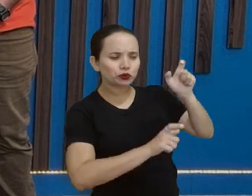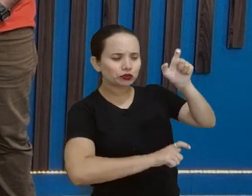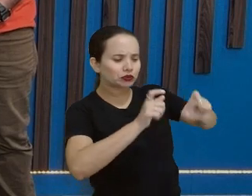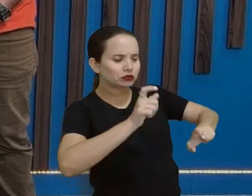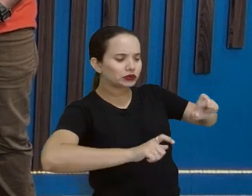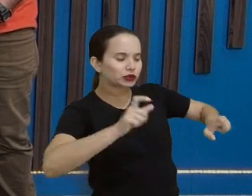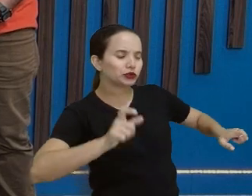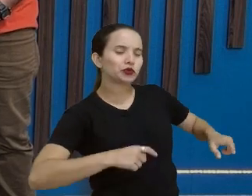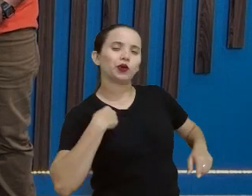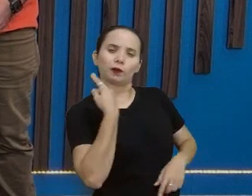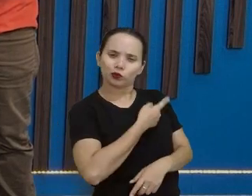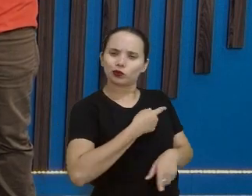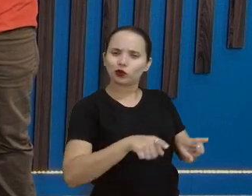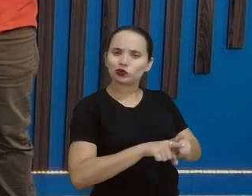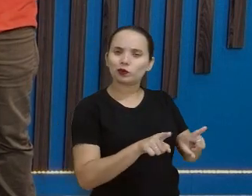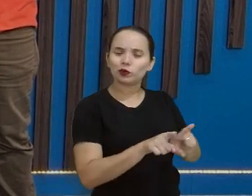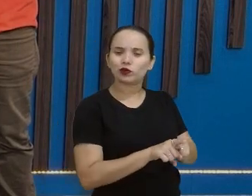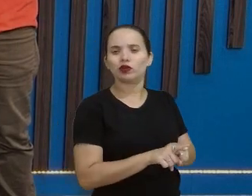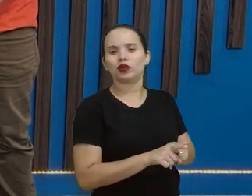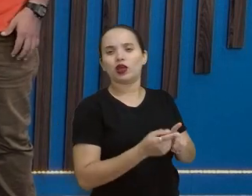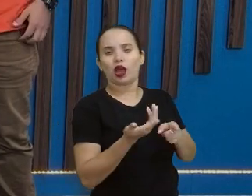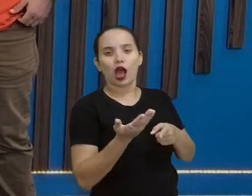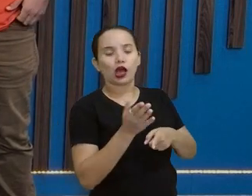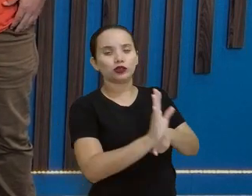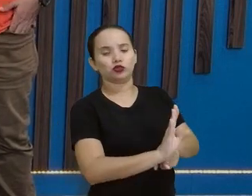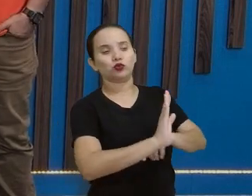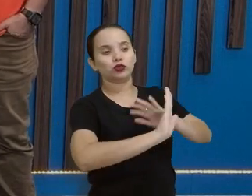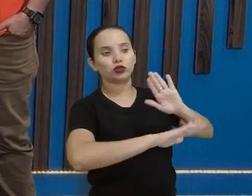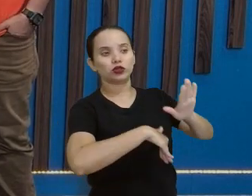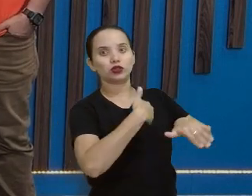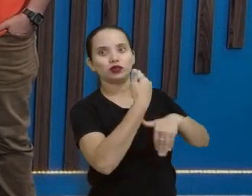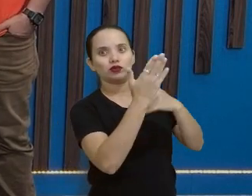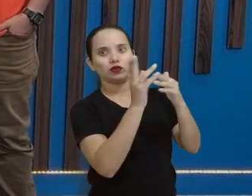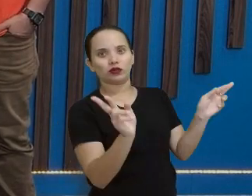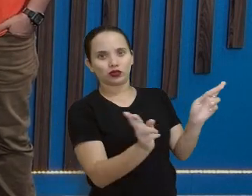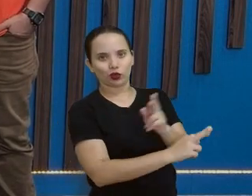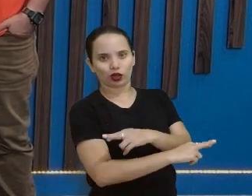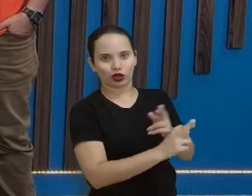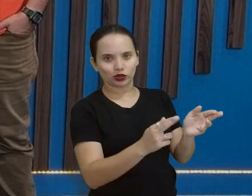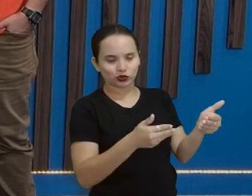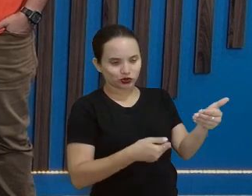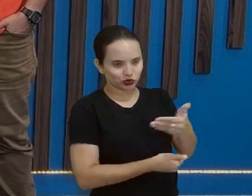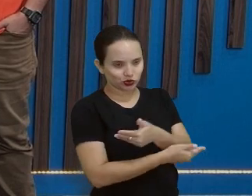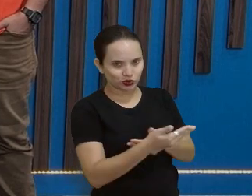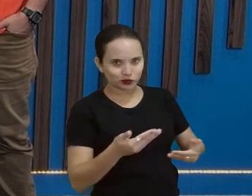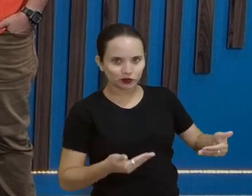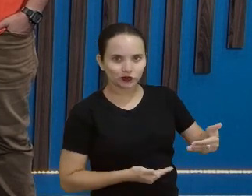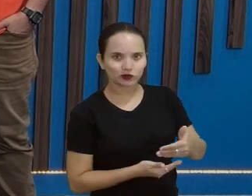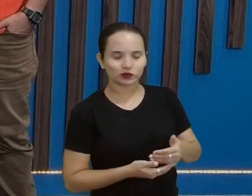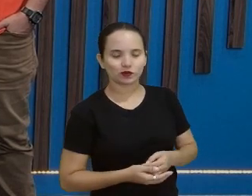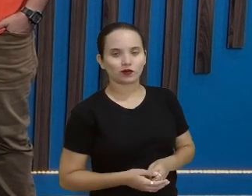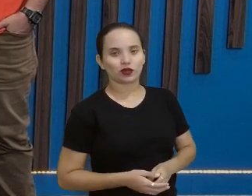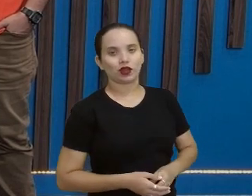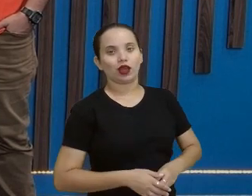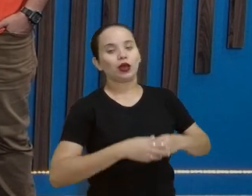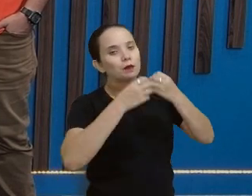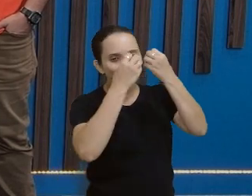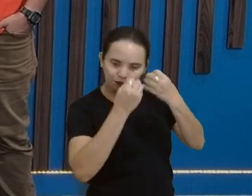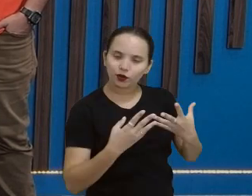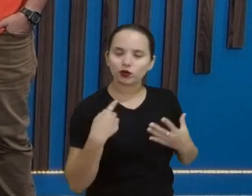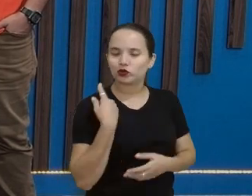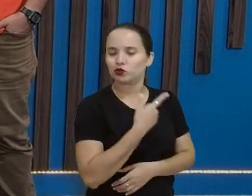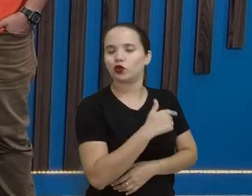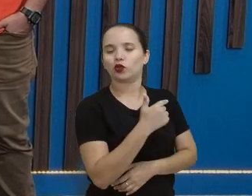outros, nos ajuda a desenvolver essas relações interpessoais. Felizmente, a gente não está só no mundo, a gente tem